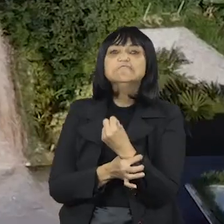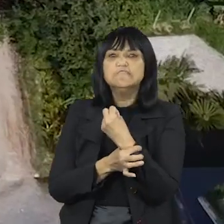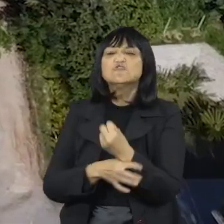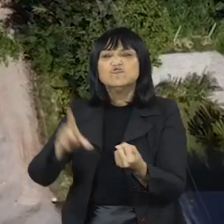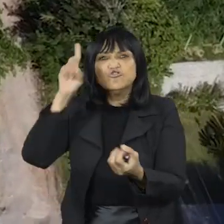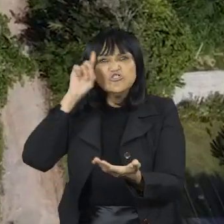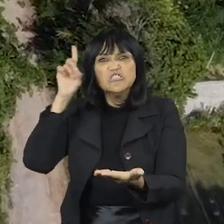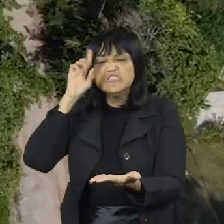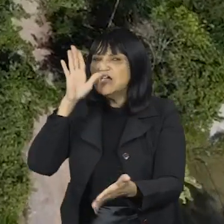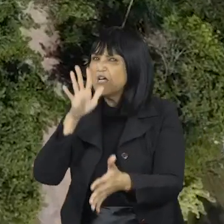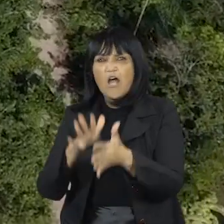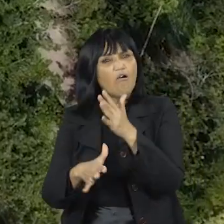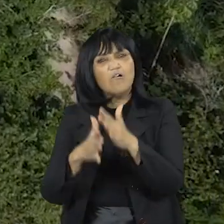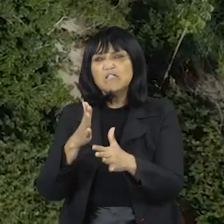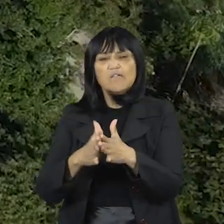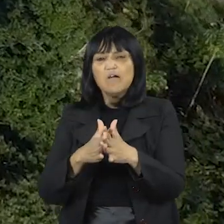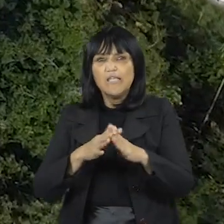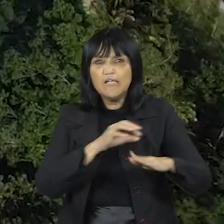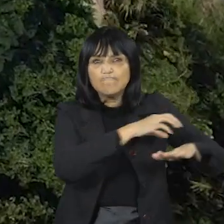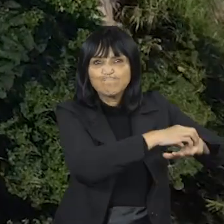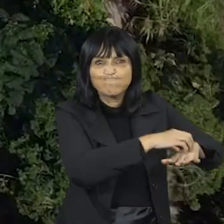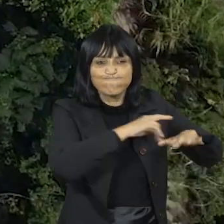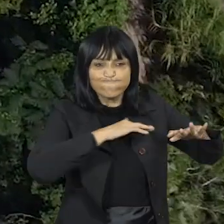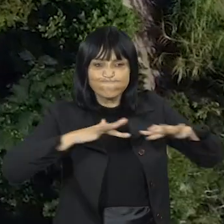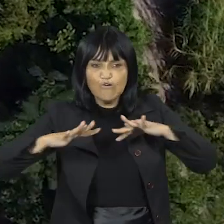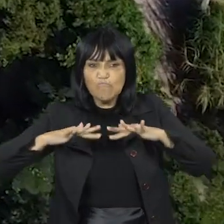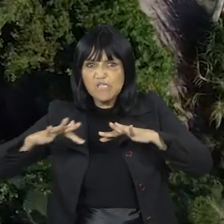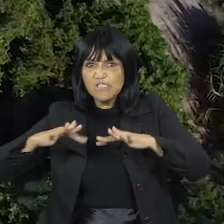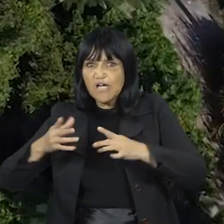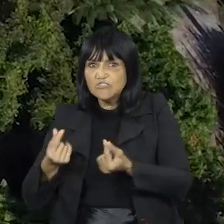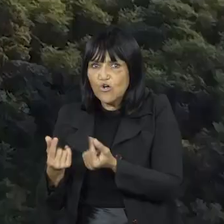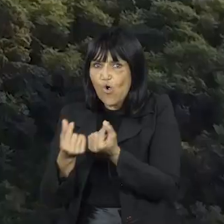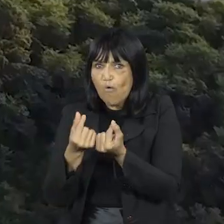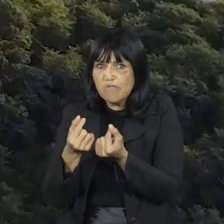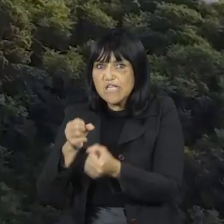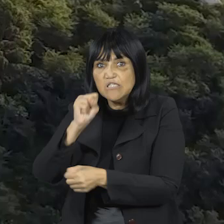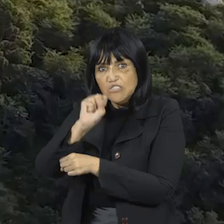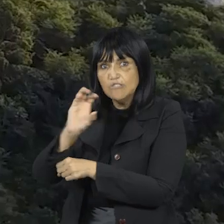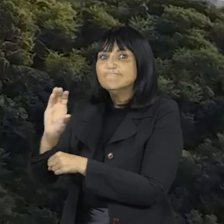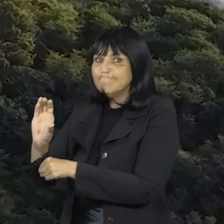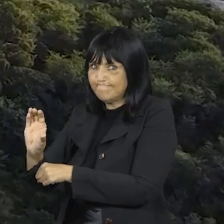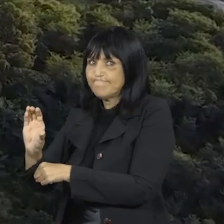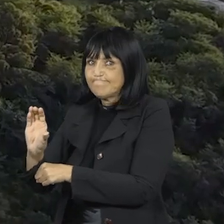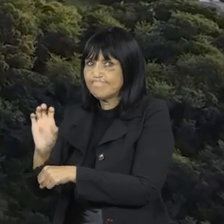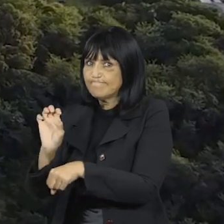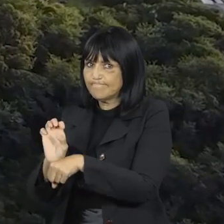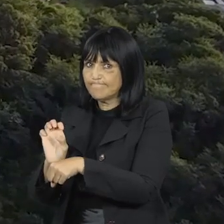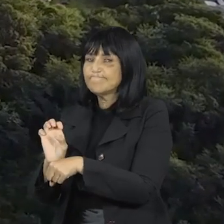segurança sem comprometer a mobilidade e economia do Estado.